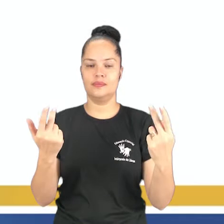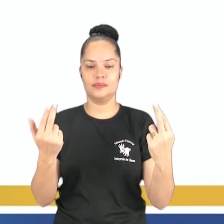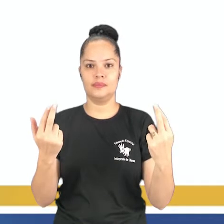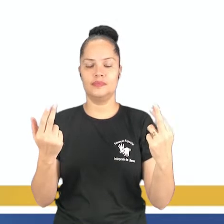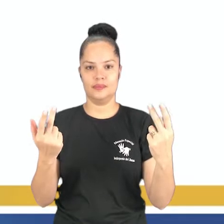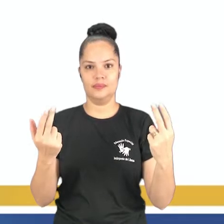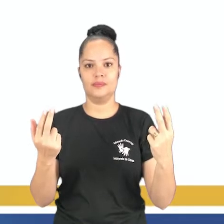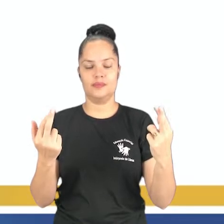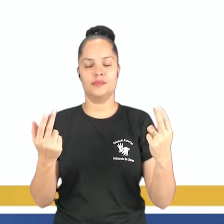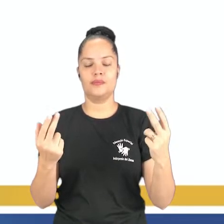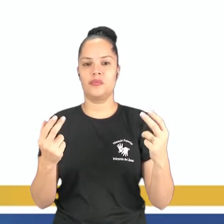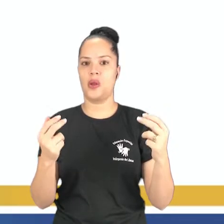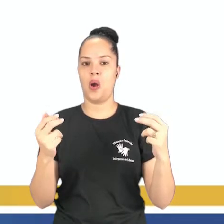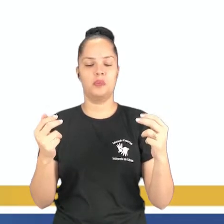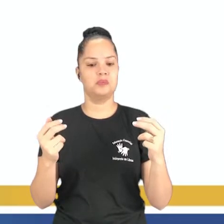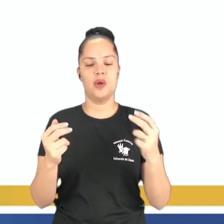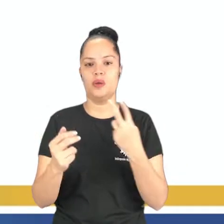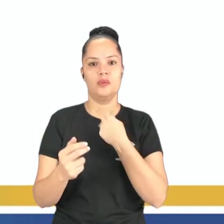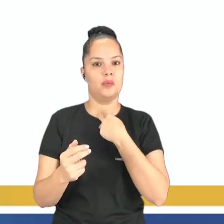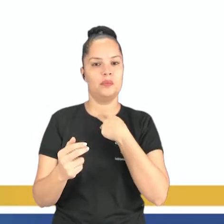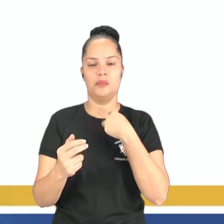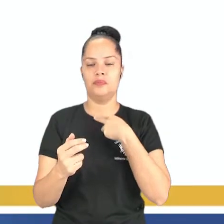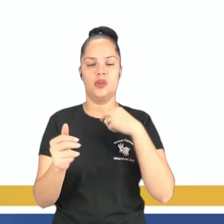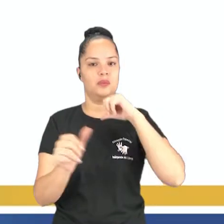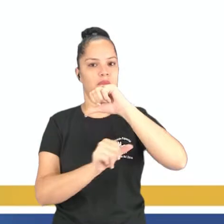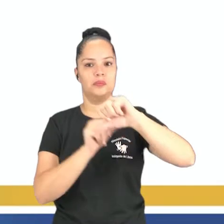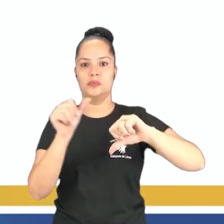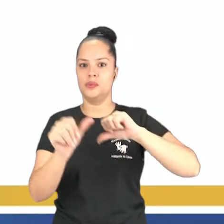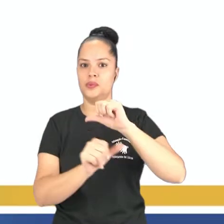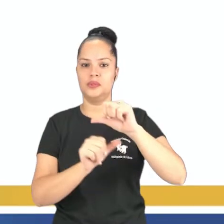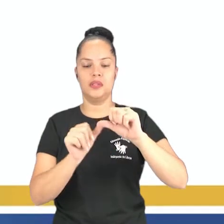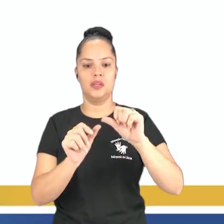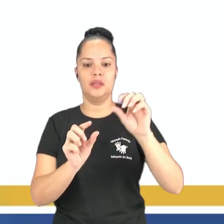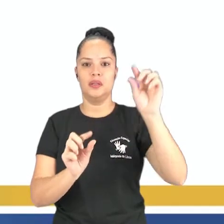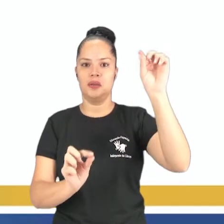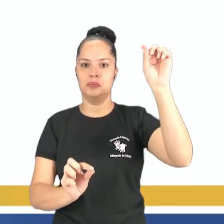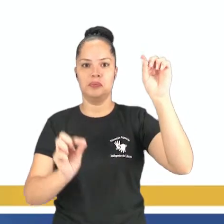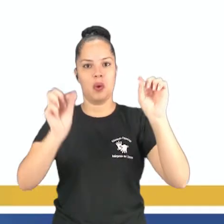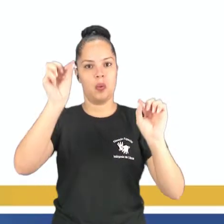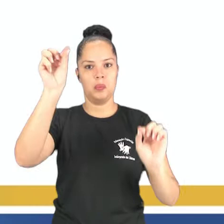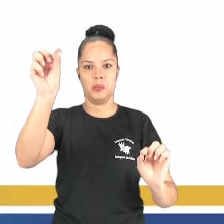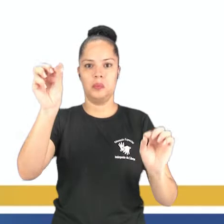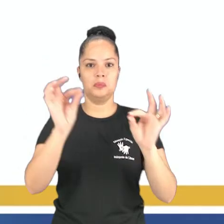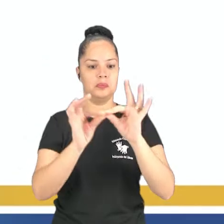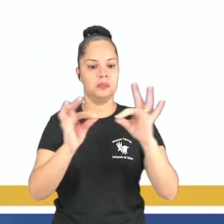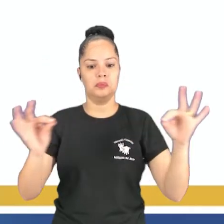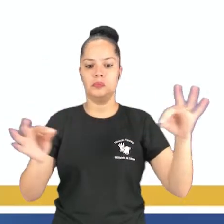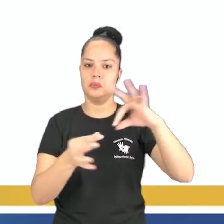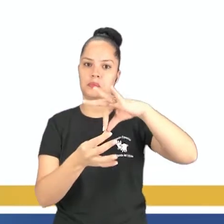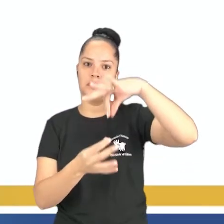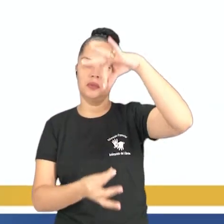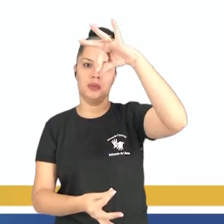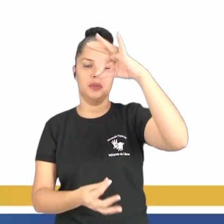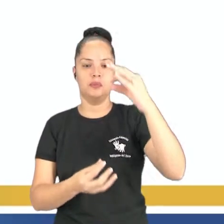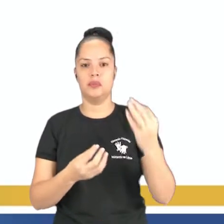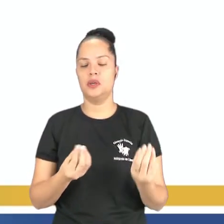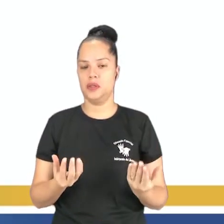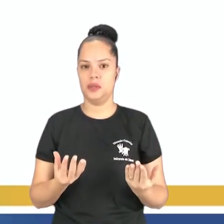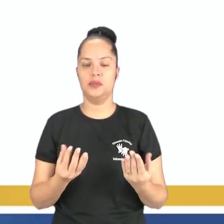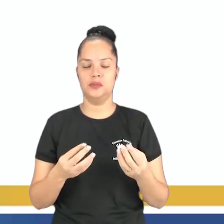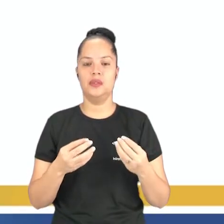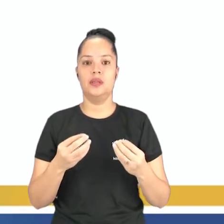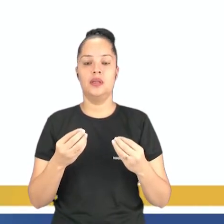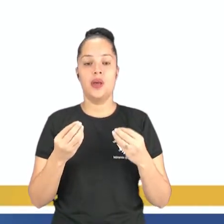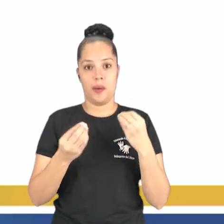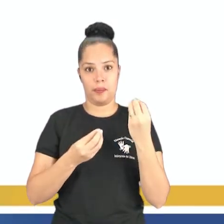seja, não altera o comprimento dos segmentos da figura, nem a amplitude dos seus ângulos. Assim sendo, a